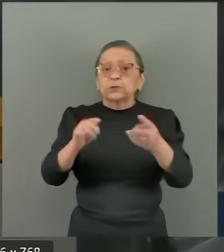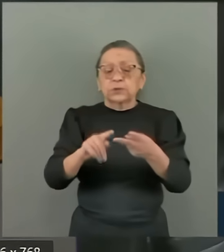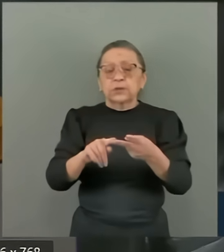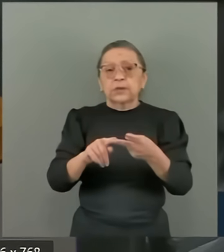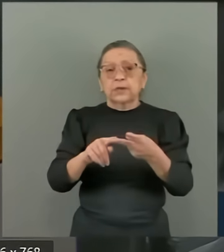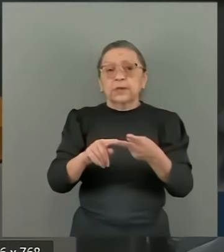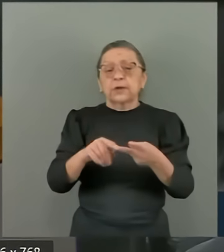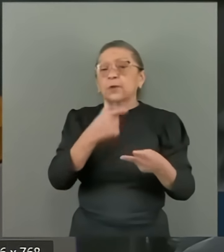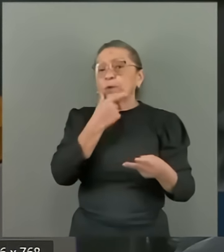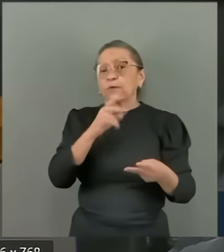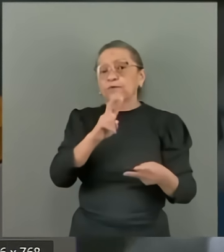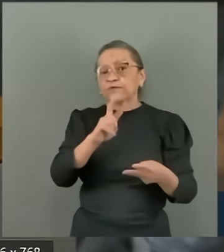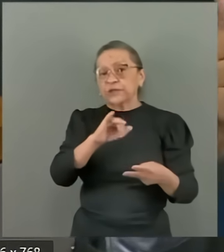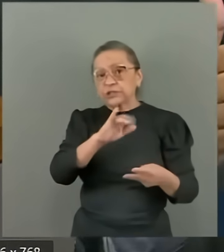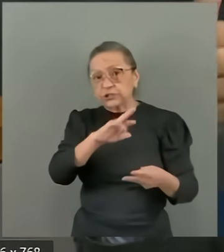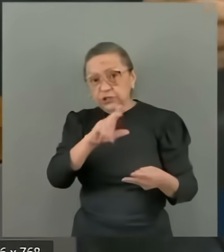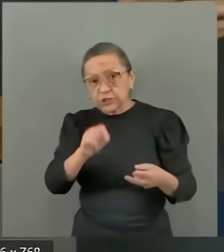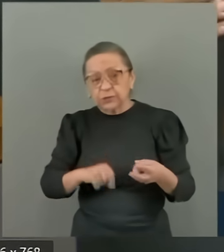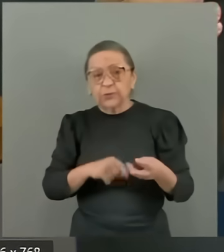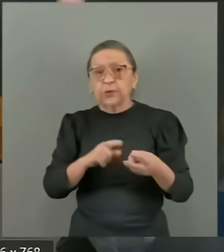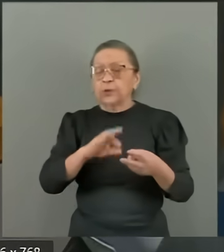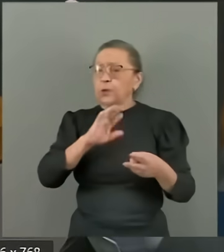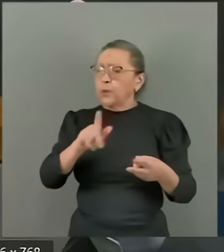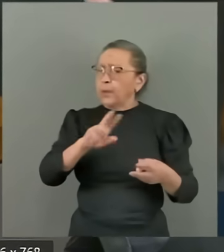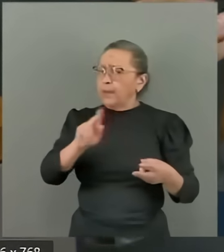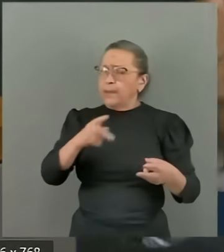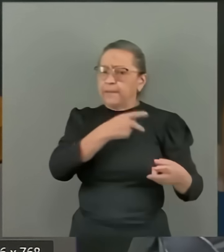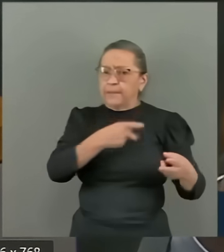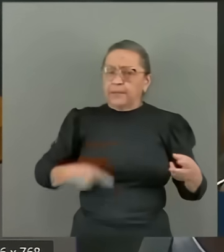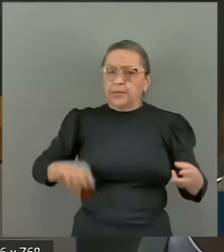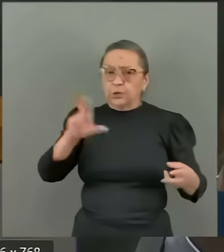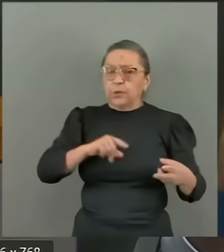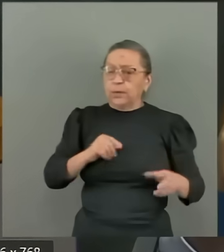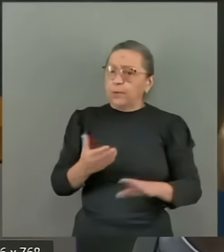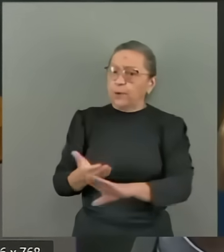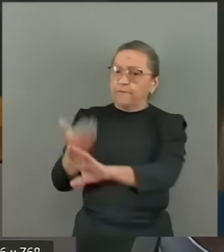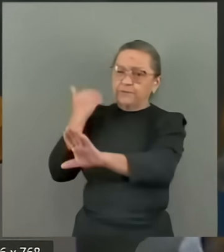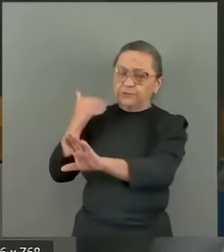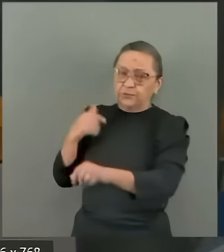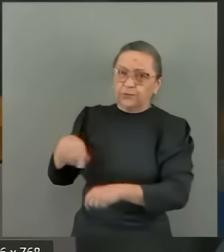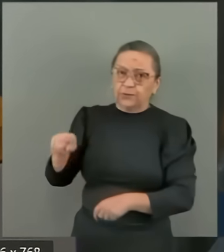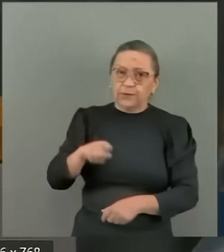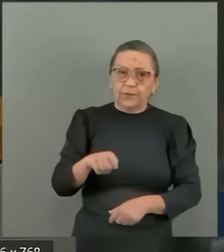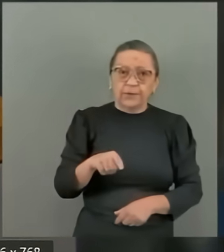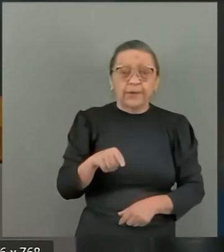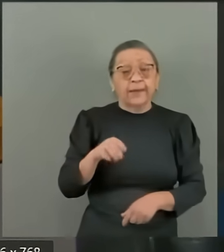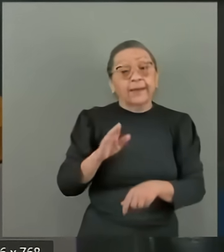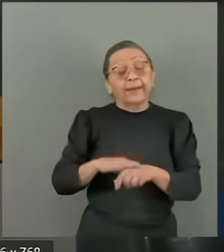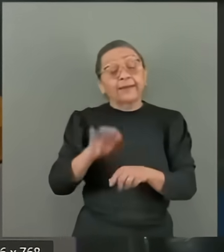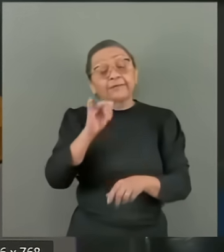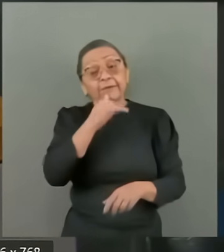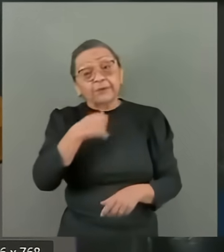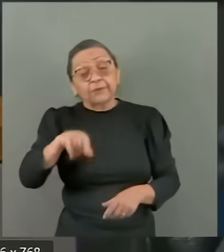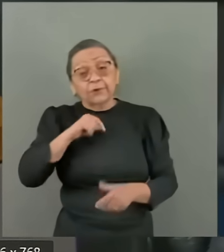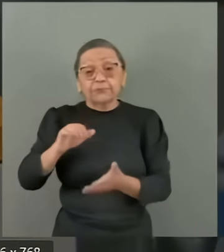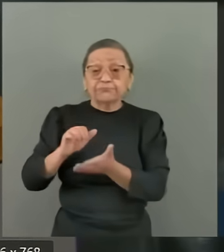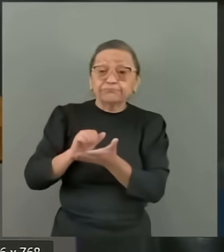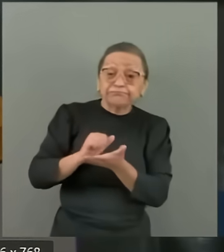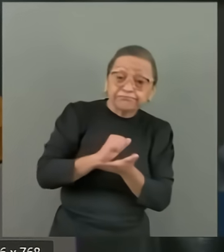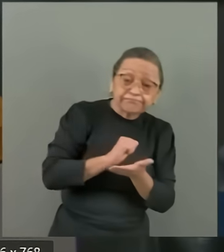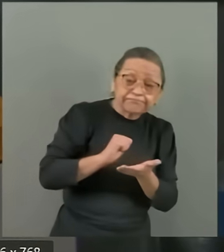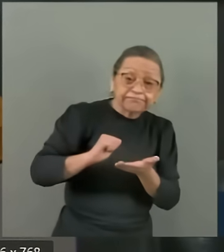senhor Vigílio, né? Não foi o presidente Lula que os afastou, né? Eles foram, infelizmente, afastados por uma